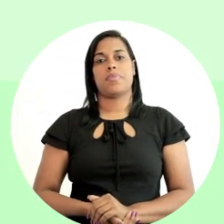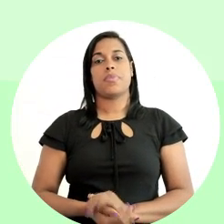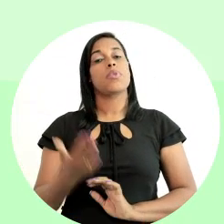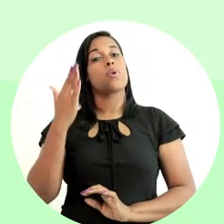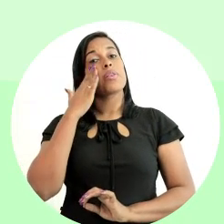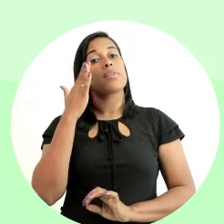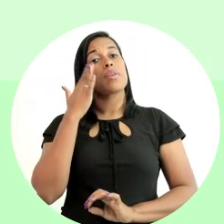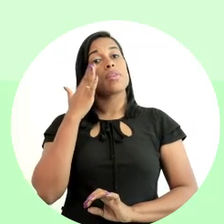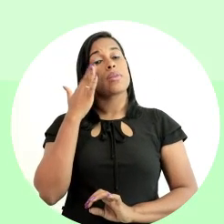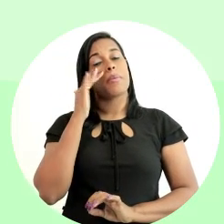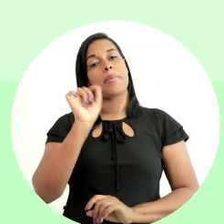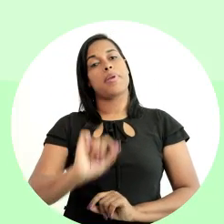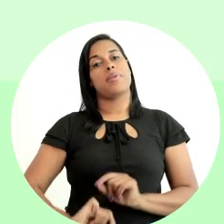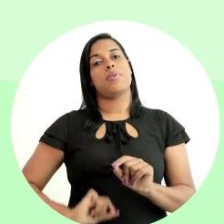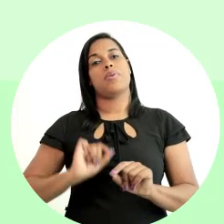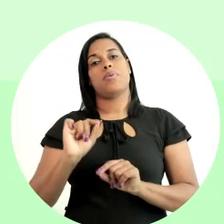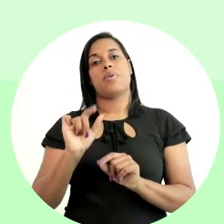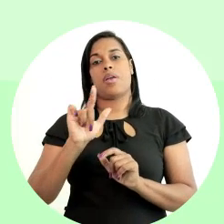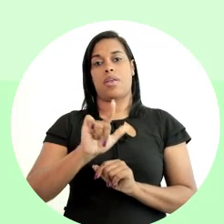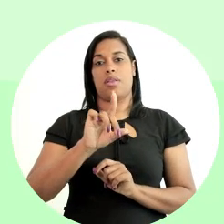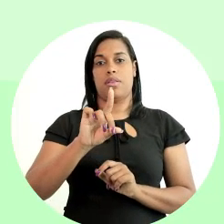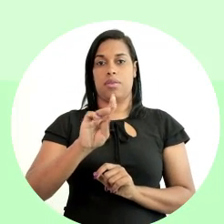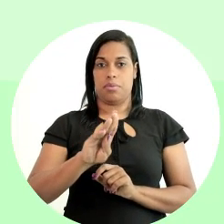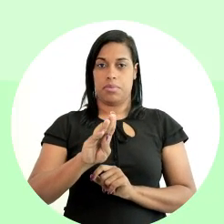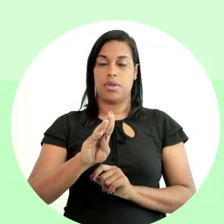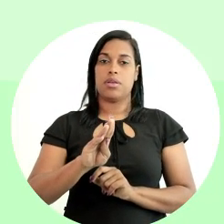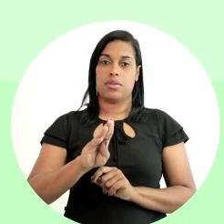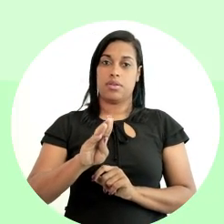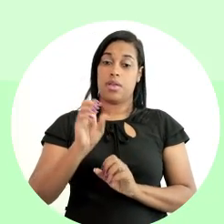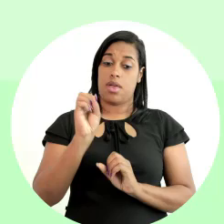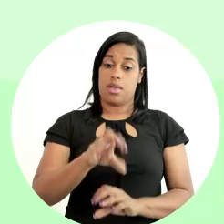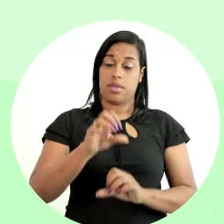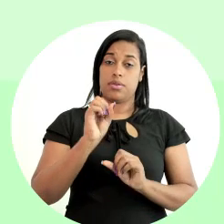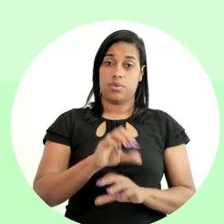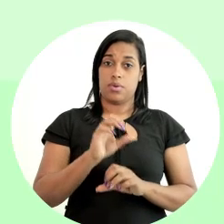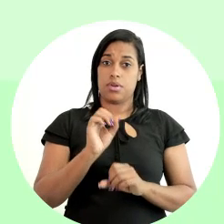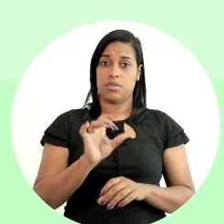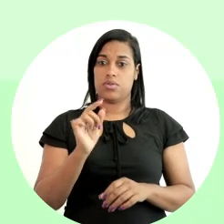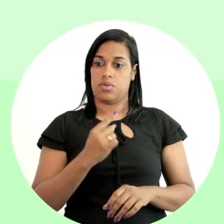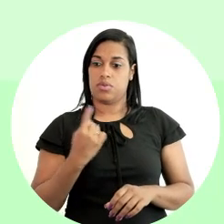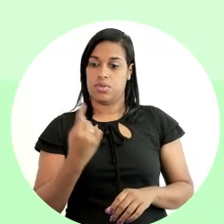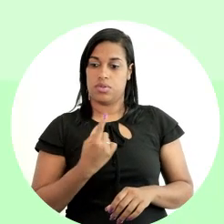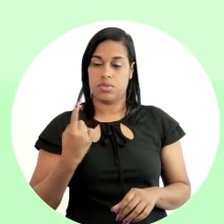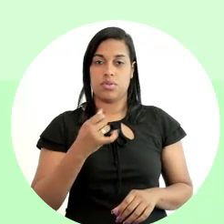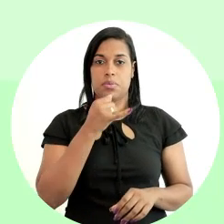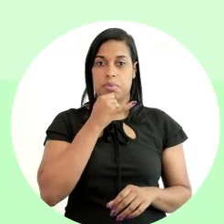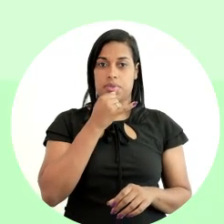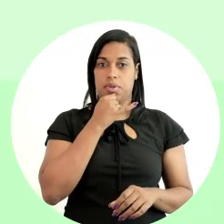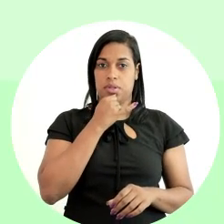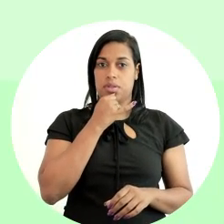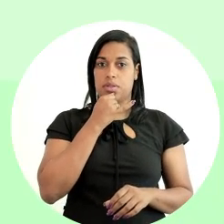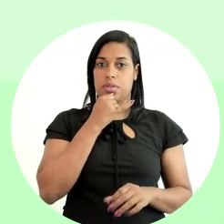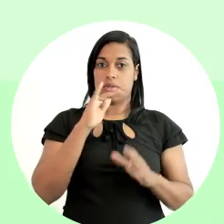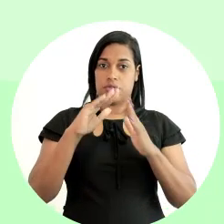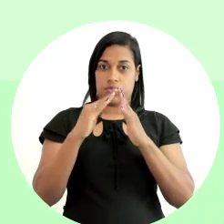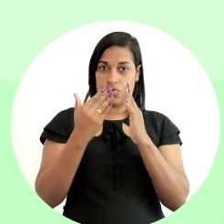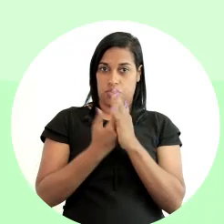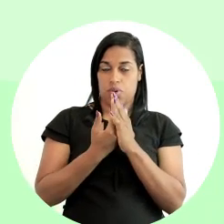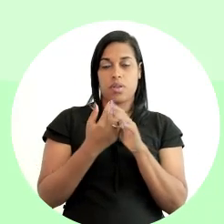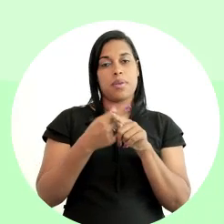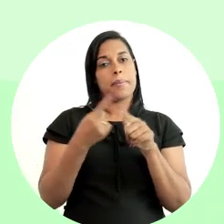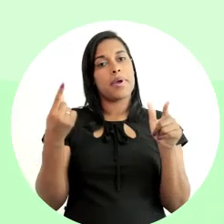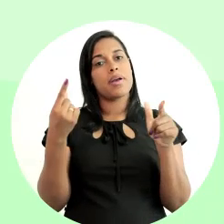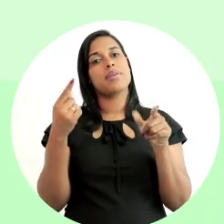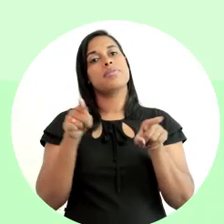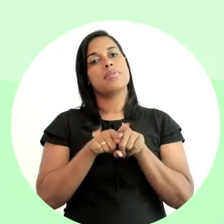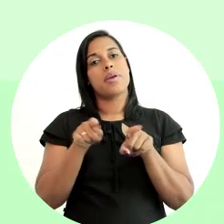na compreensão da LDB, a educação ela não se dá apenas no ambiente